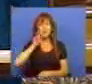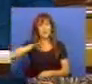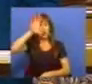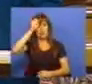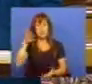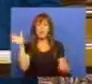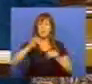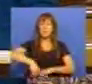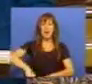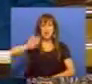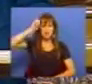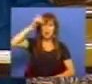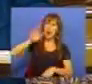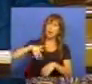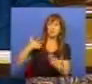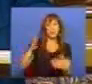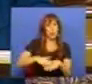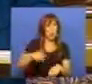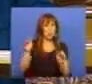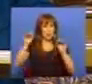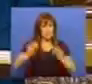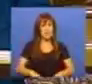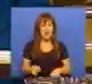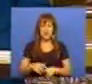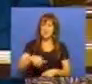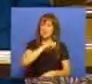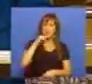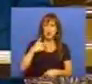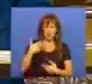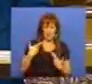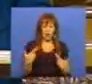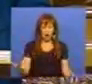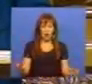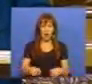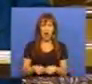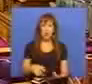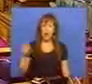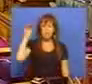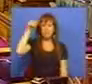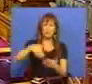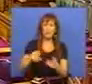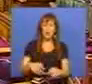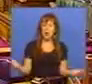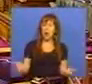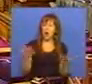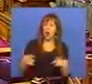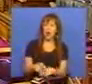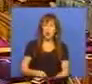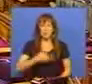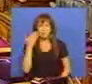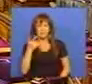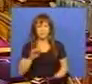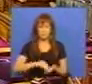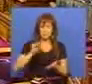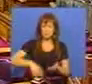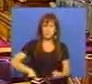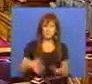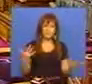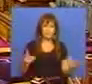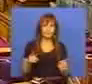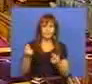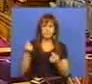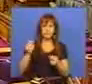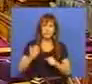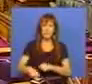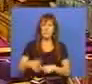Ministra mais vítima que culpada, sofre nas pele as consequências da ligeireza e leviandade de um contrato que parasita os dinheiros